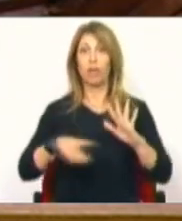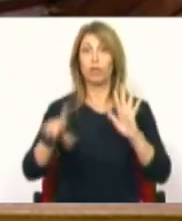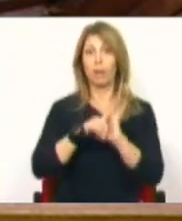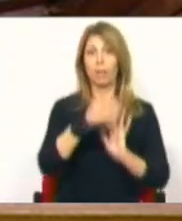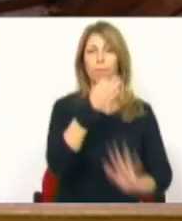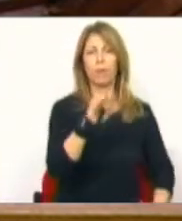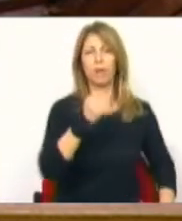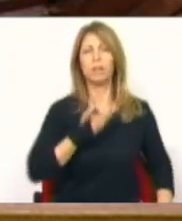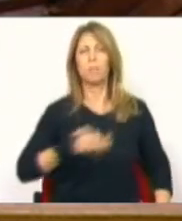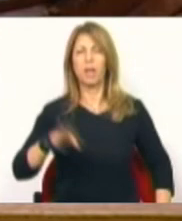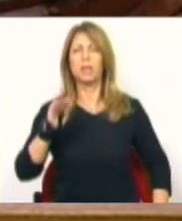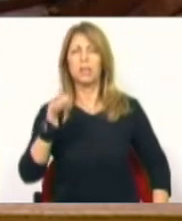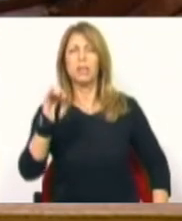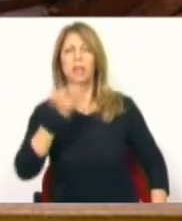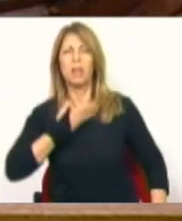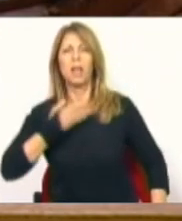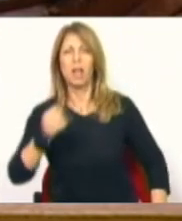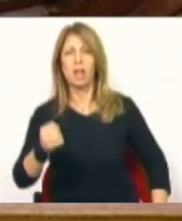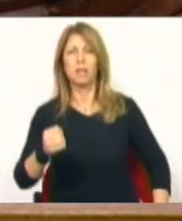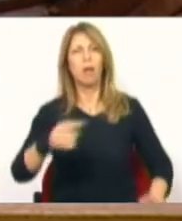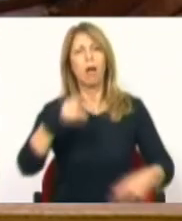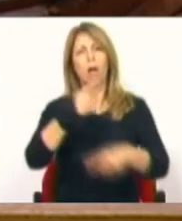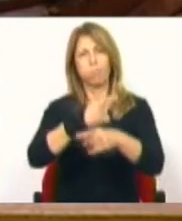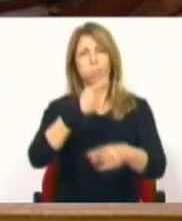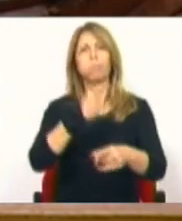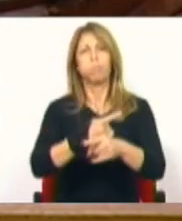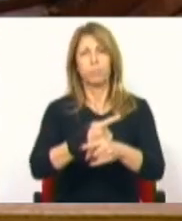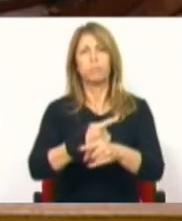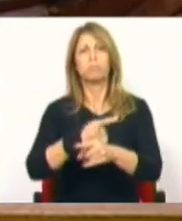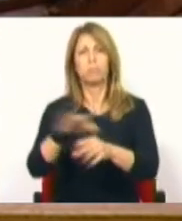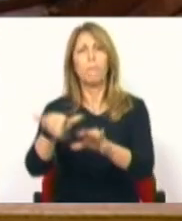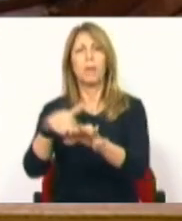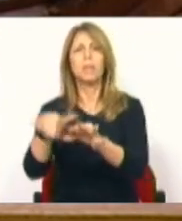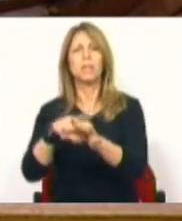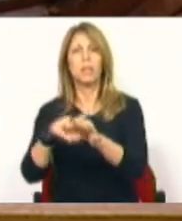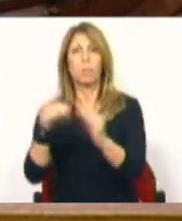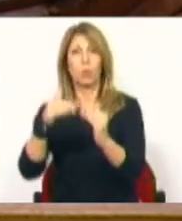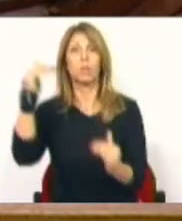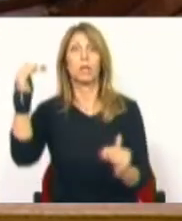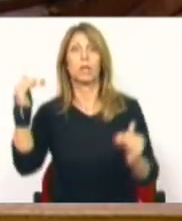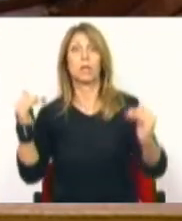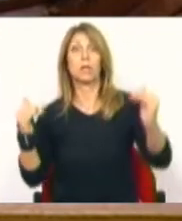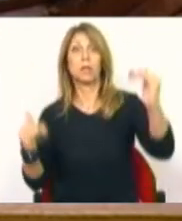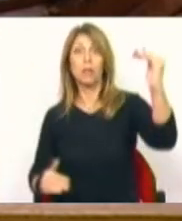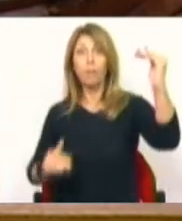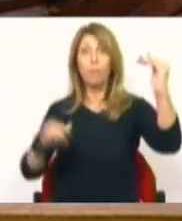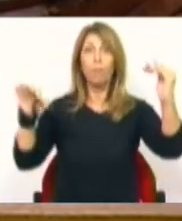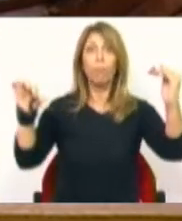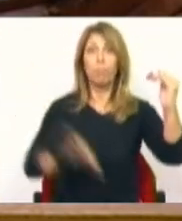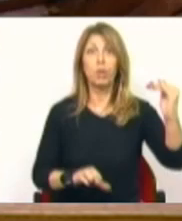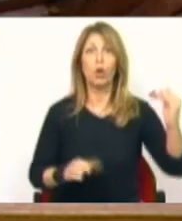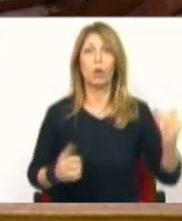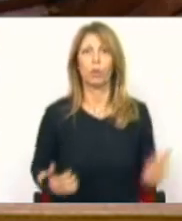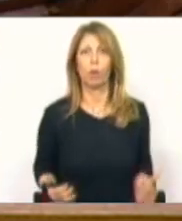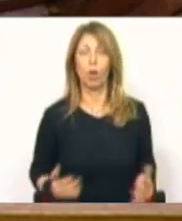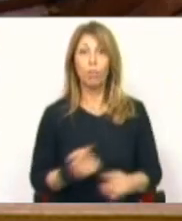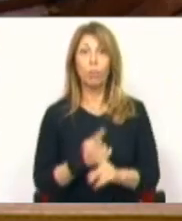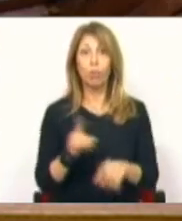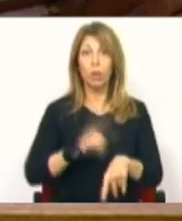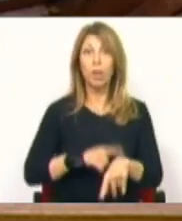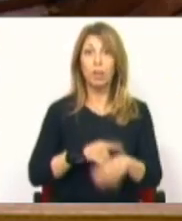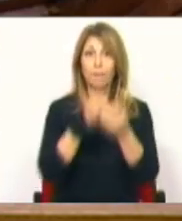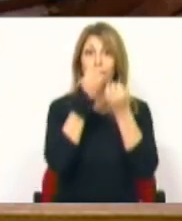são cúmplices desde esse momento de desigualdades que se agudizam. Porque o tempo que nós estamos a perder desde setembro é